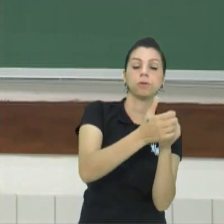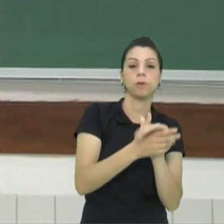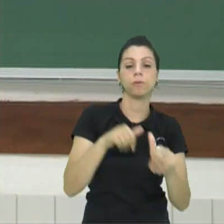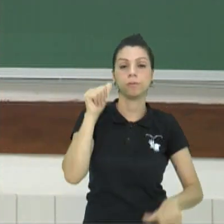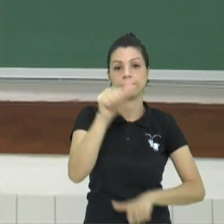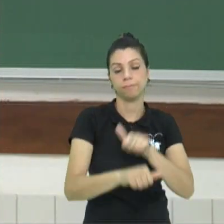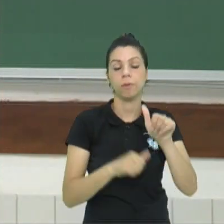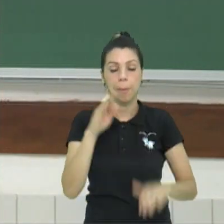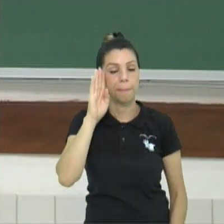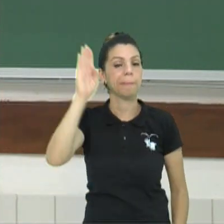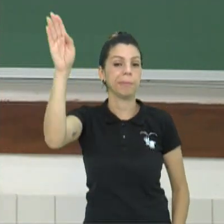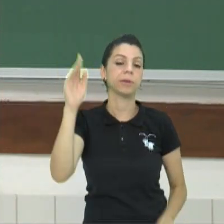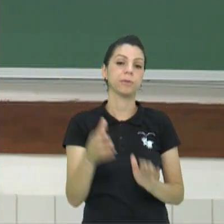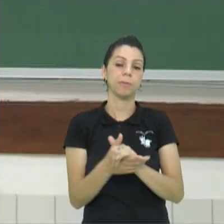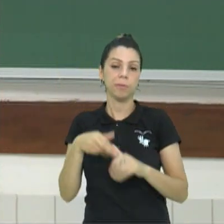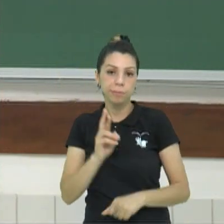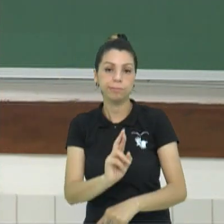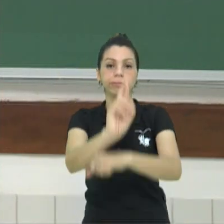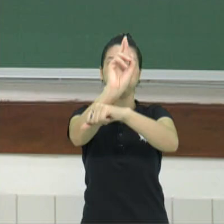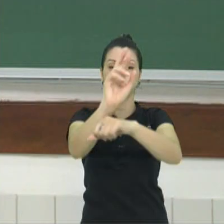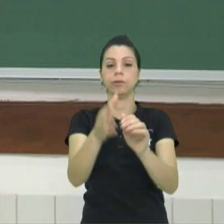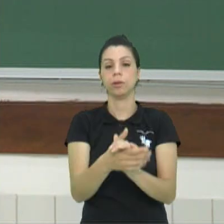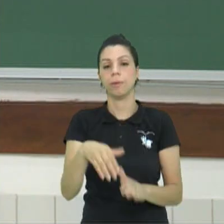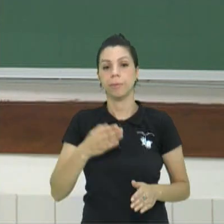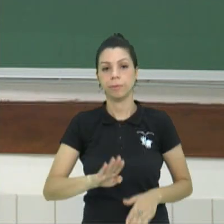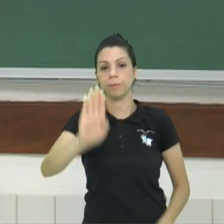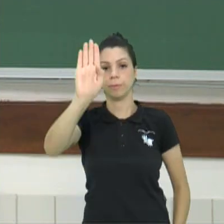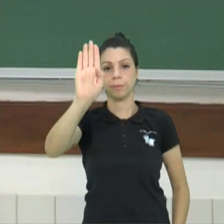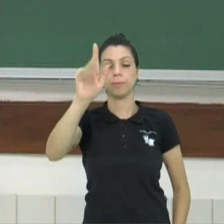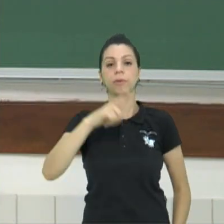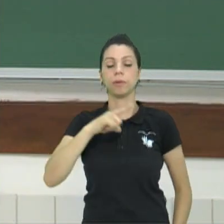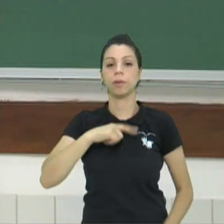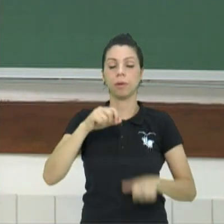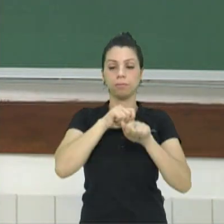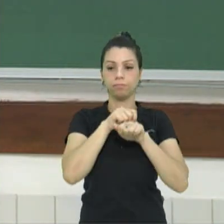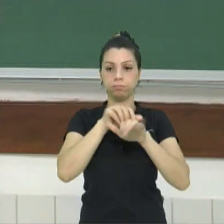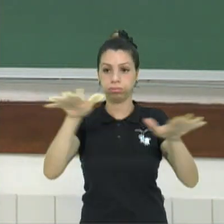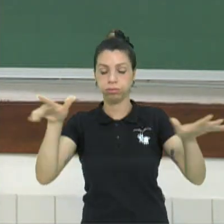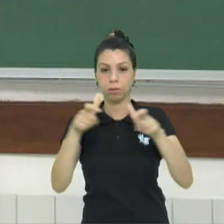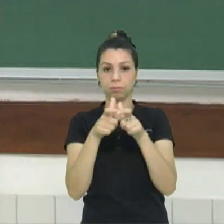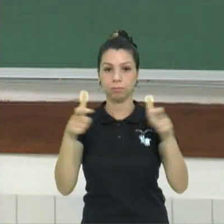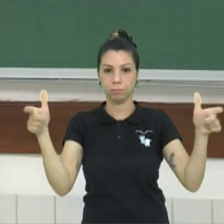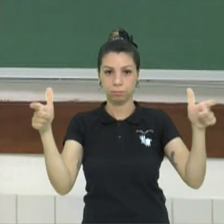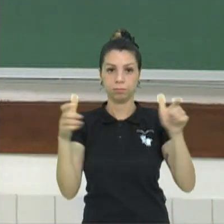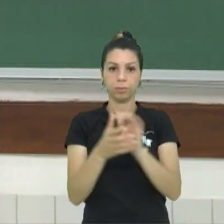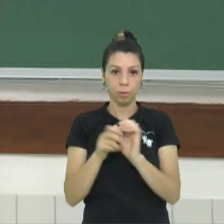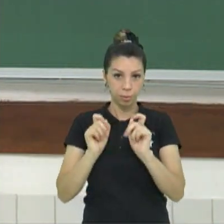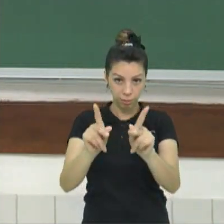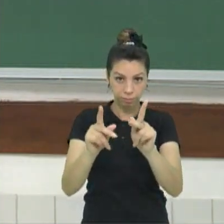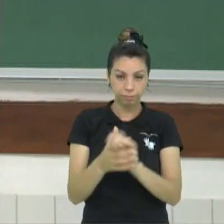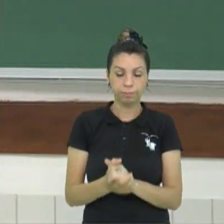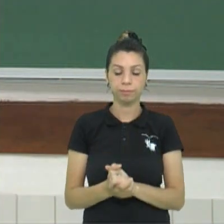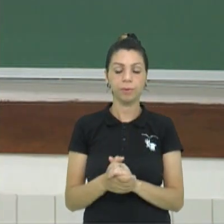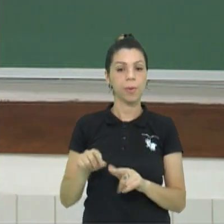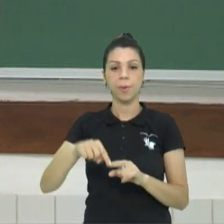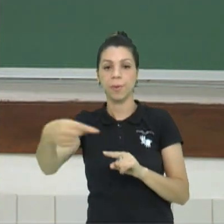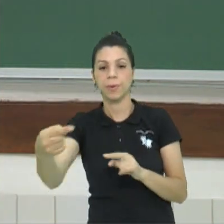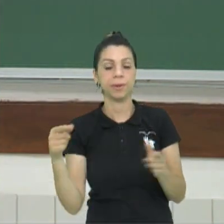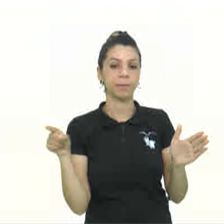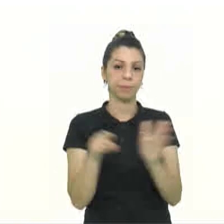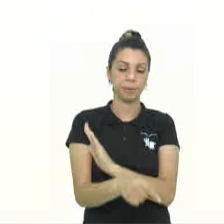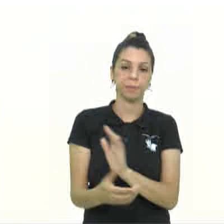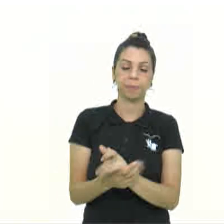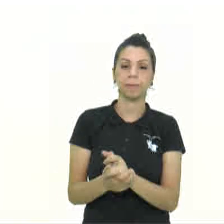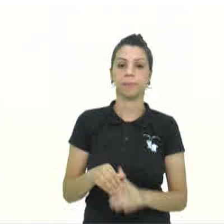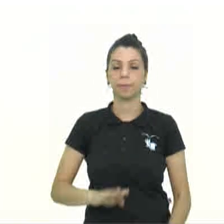transformar no principal palanque dos candidatos por ter esse alcance muito mais pulverizado. Legal? Próxima pergunta.